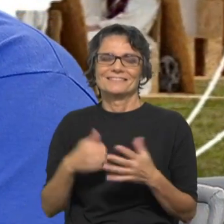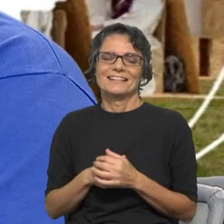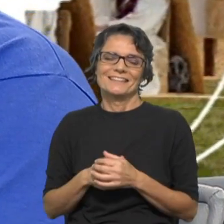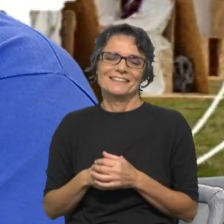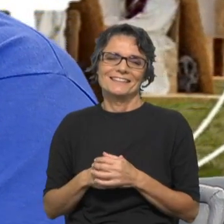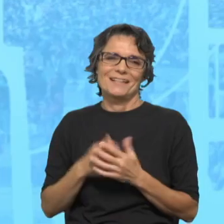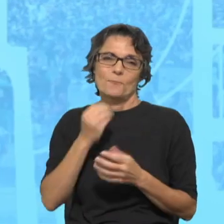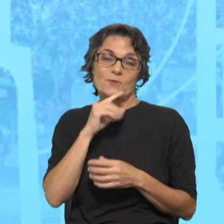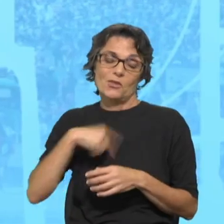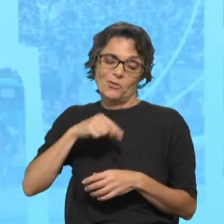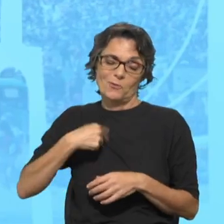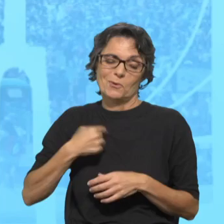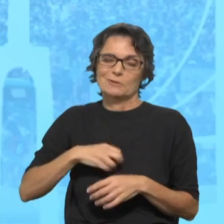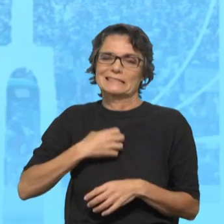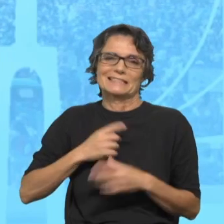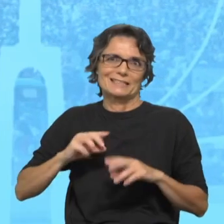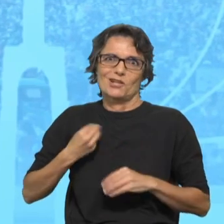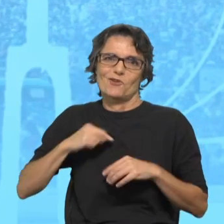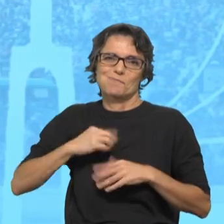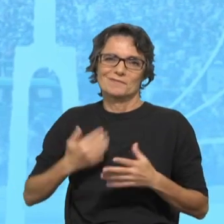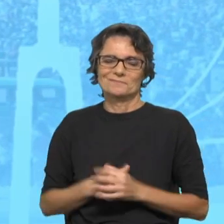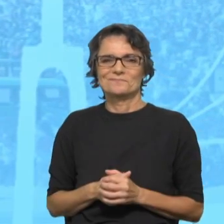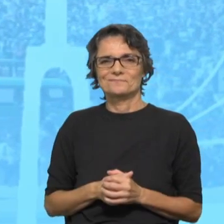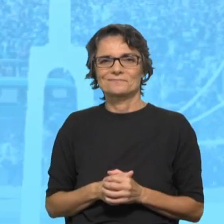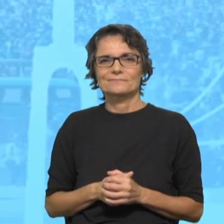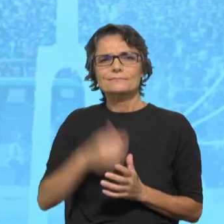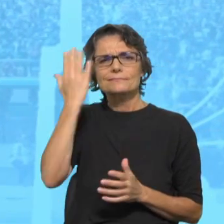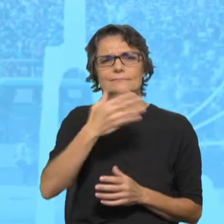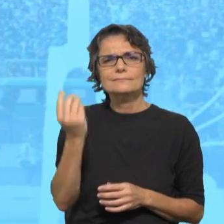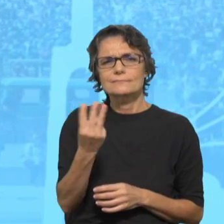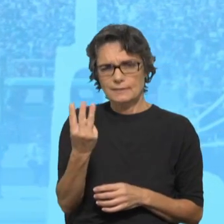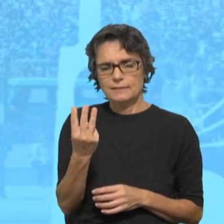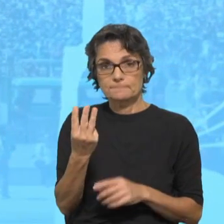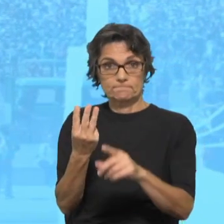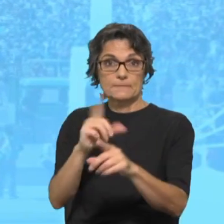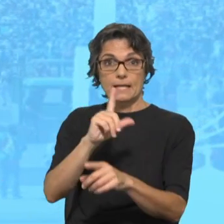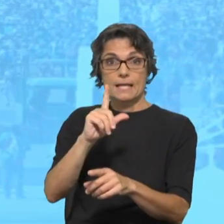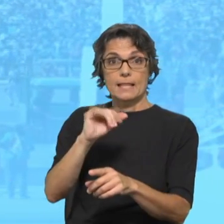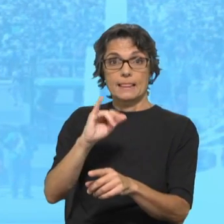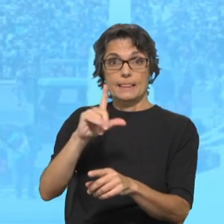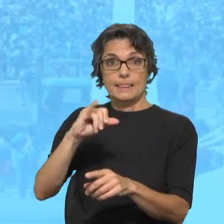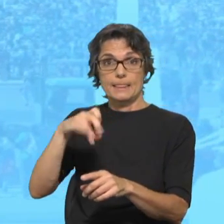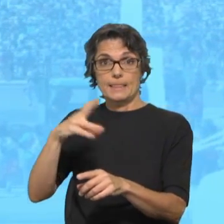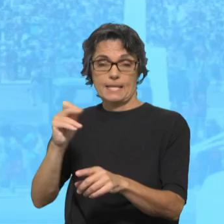3 dias de encontro, Liliana, têm desde logo esta especificidade, que não está aqui um pregador,